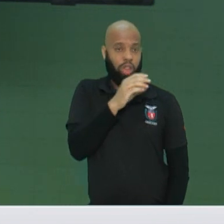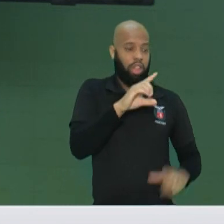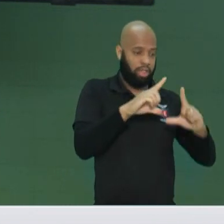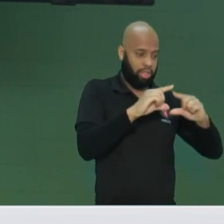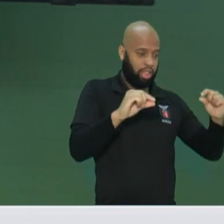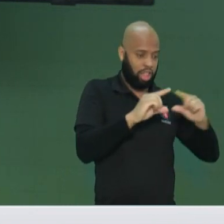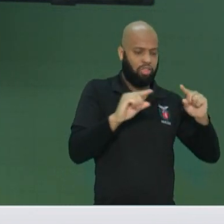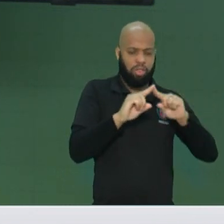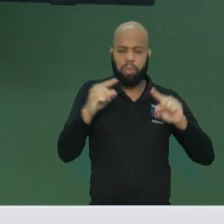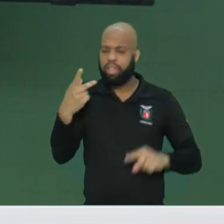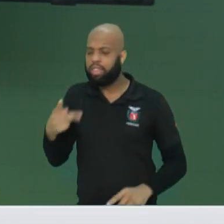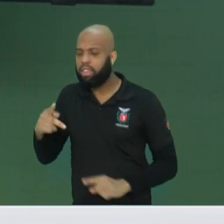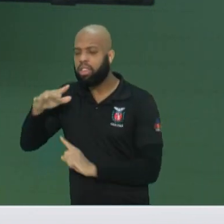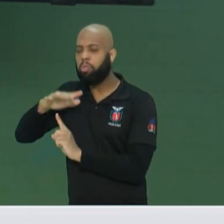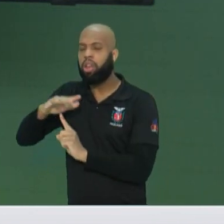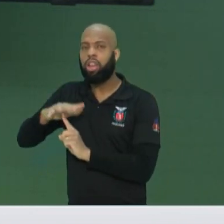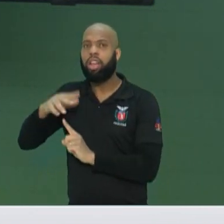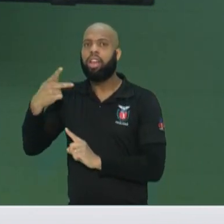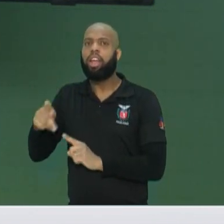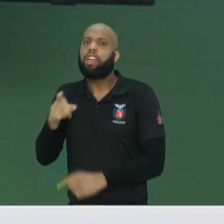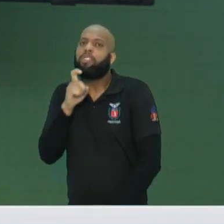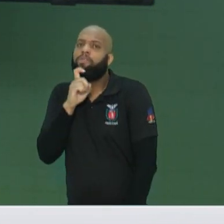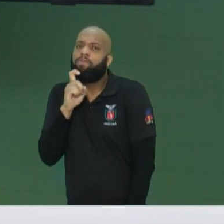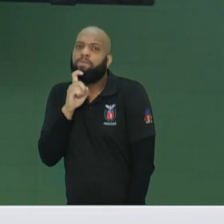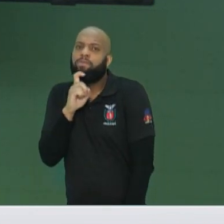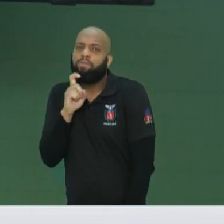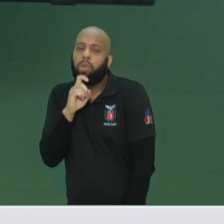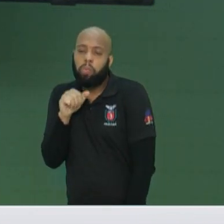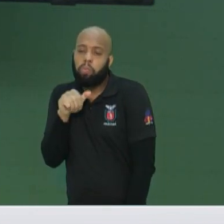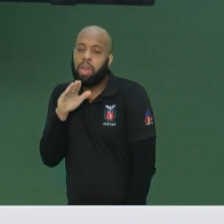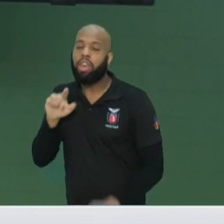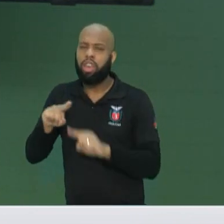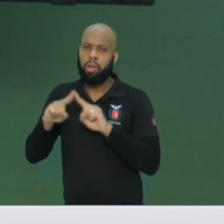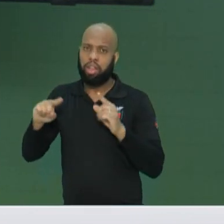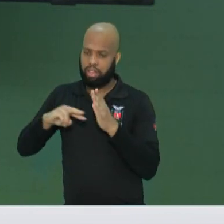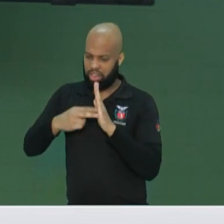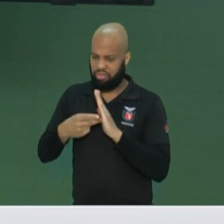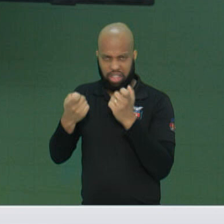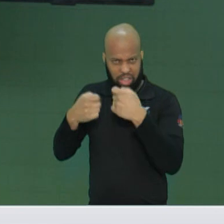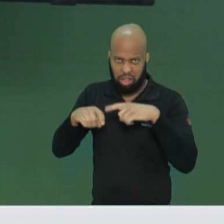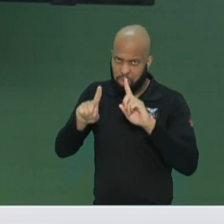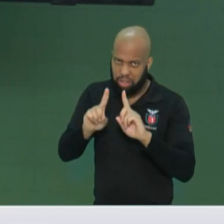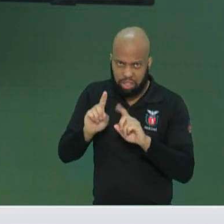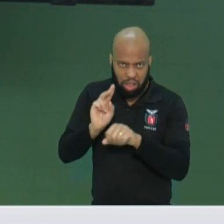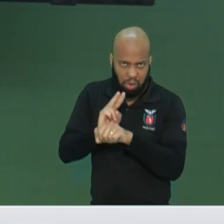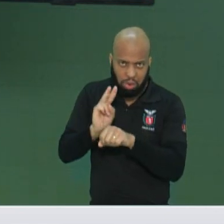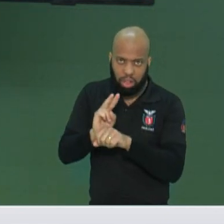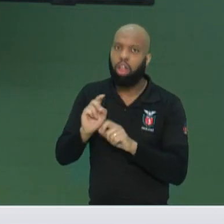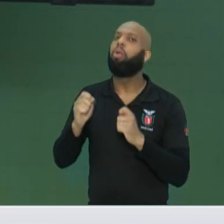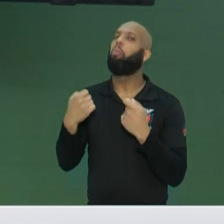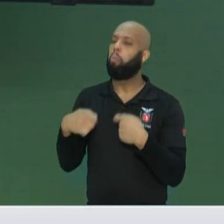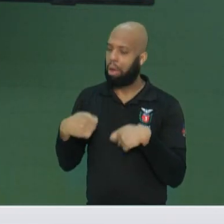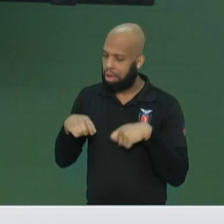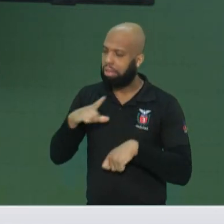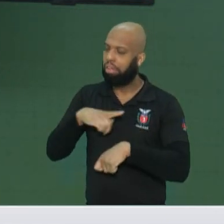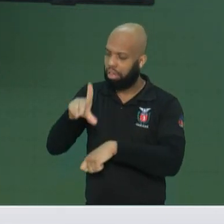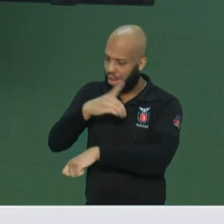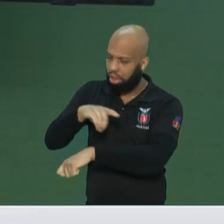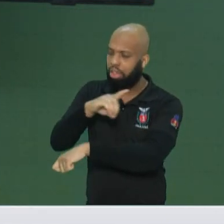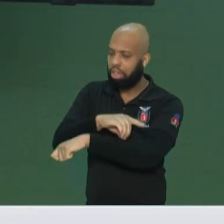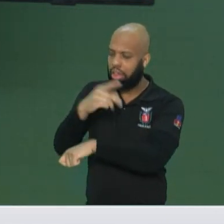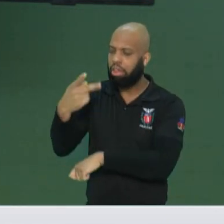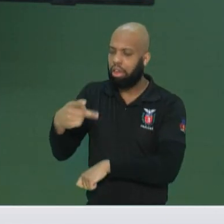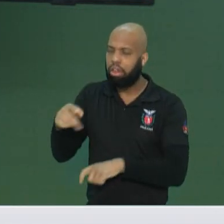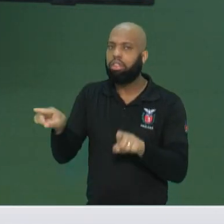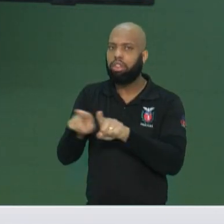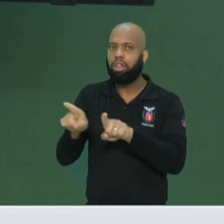estado? Aqui é um pouquinho mais frio, né? Mas isso não significa que não tenha casos da doença. Então, olha aqui, ó,